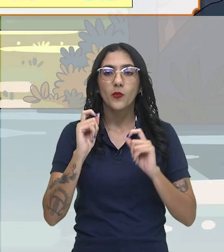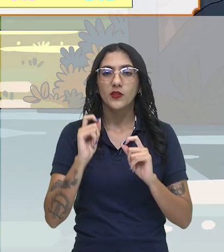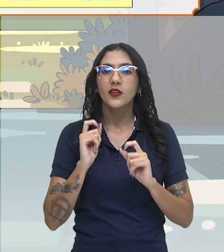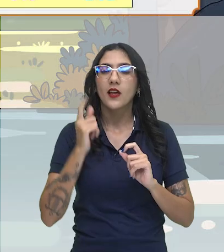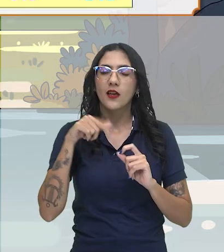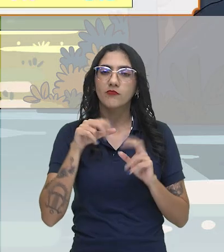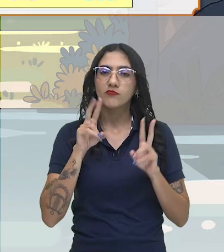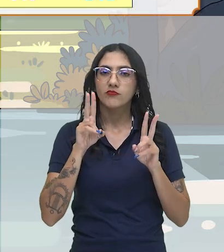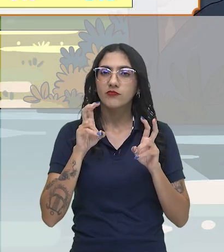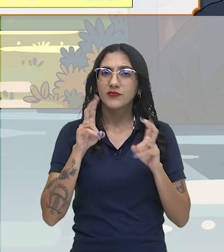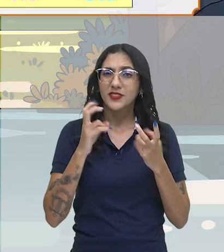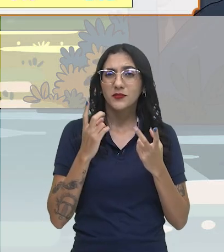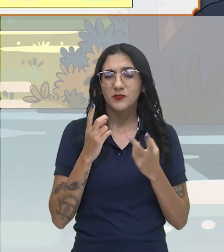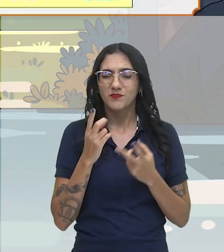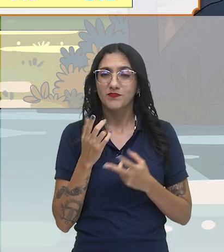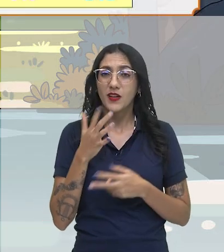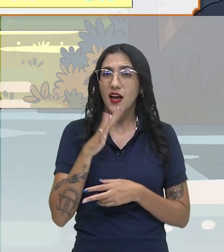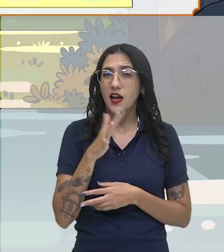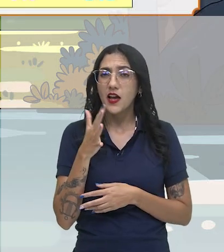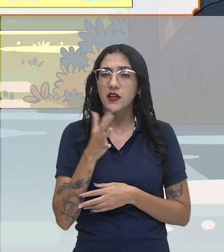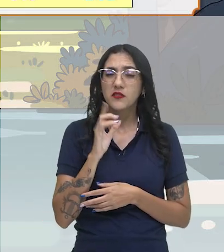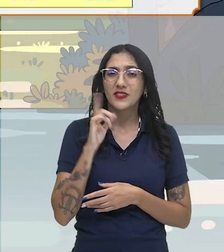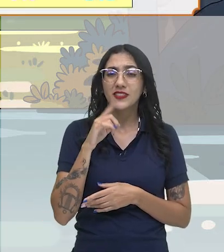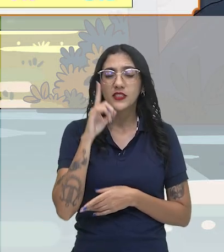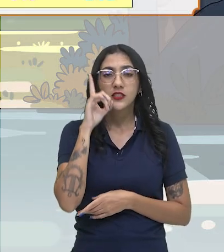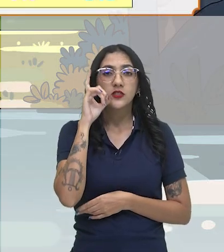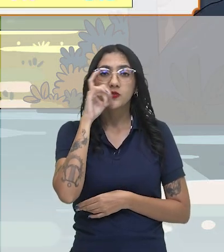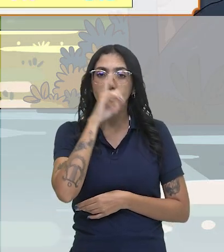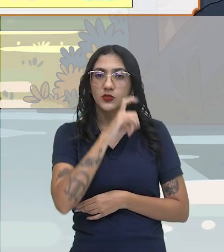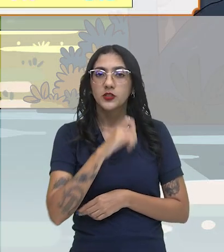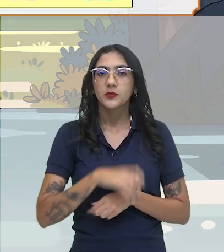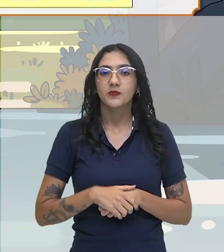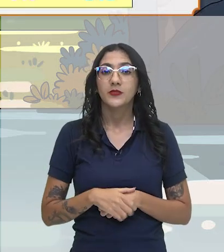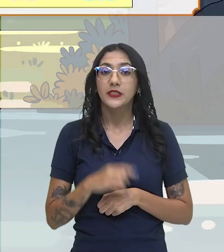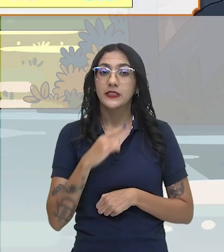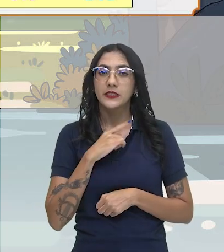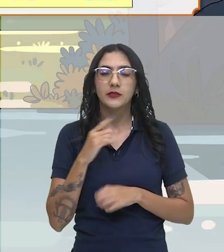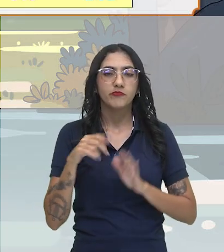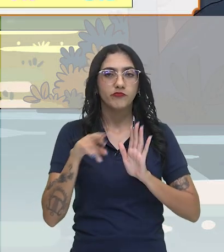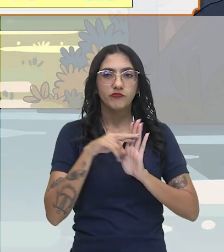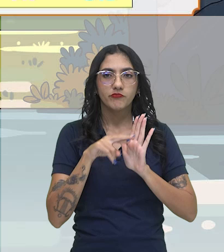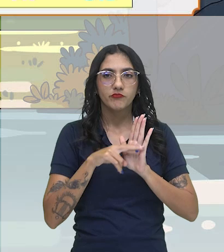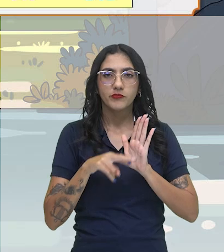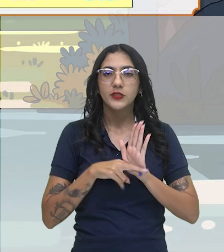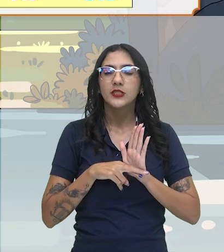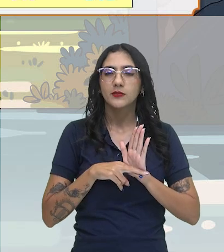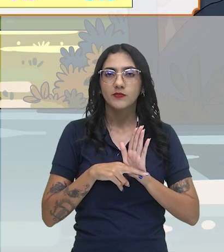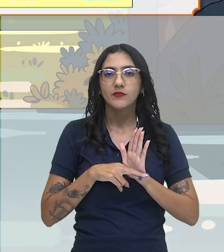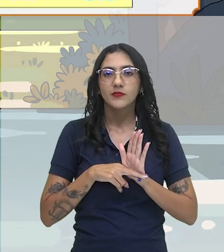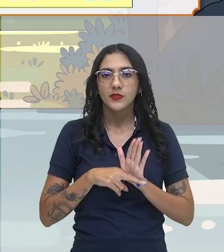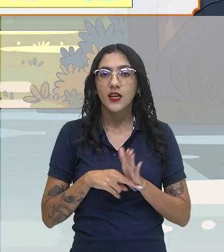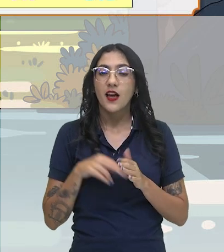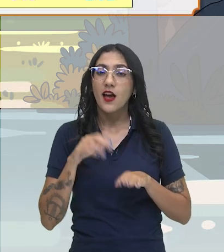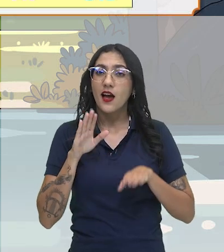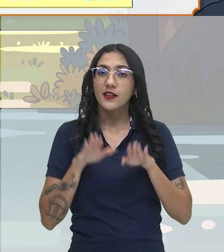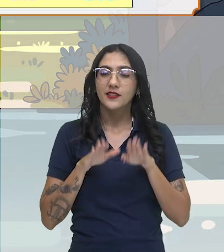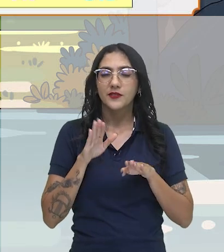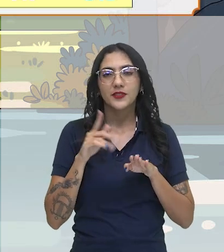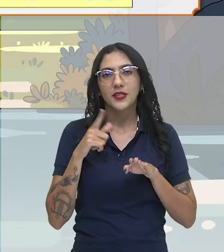bem complicado, assim, às vezes. Existem as regras, e essas regras, às vezes, são